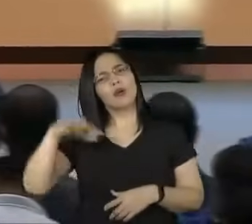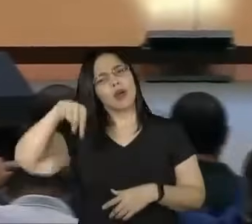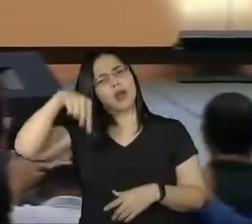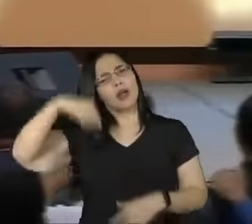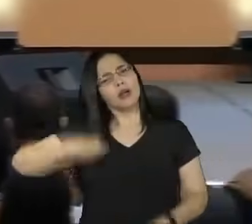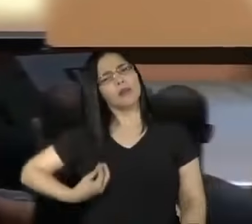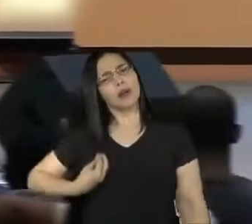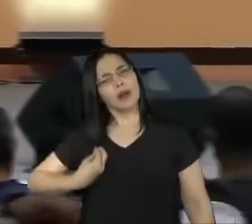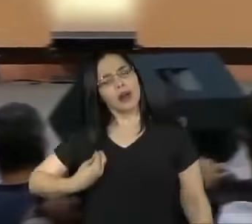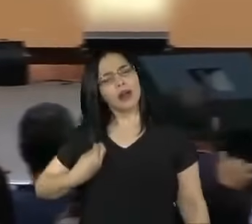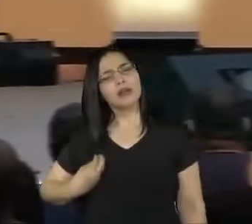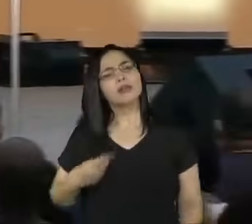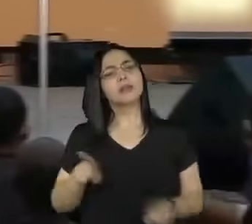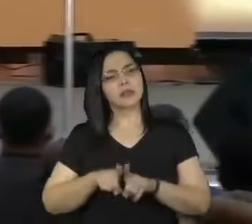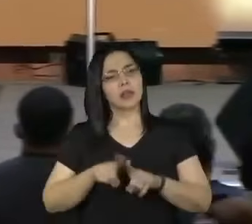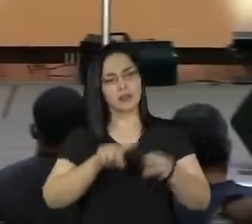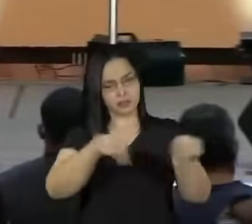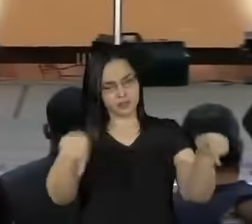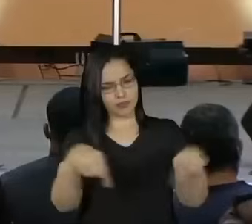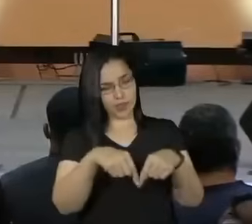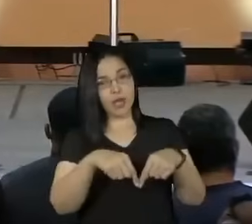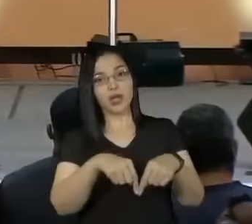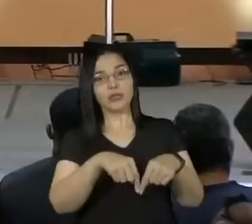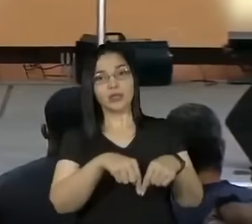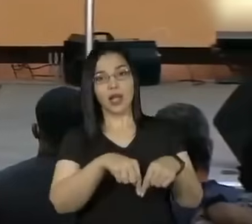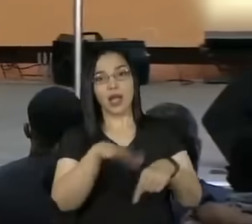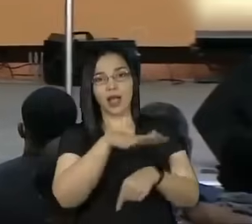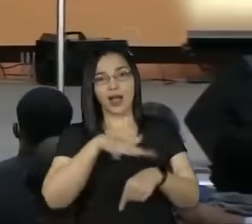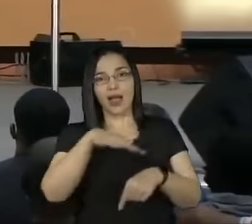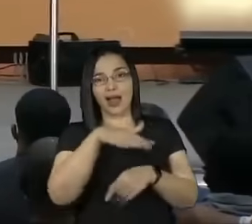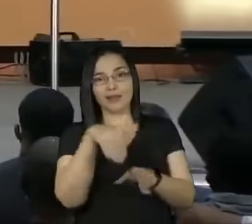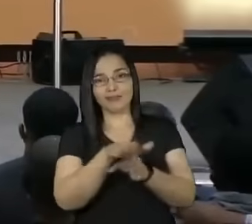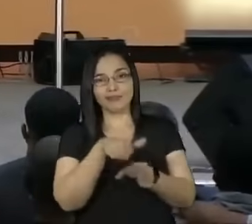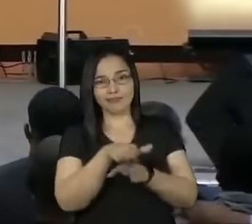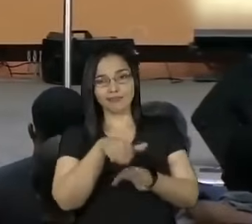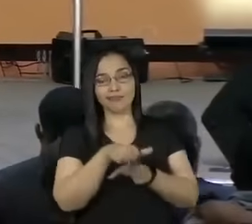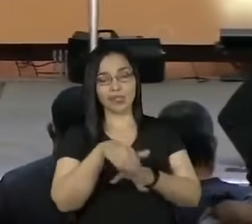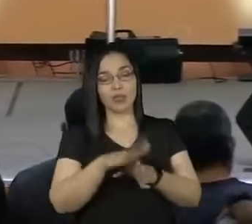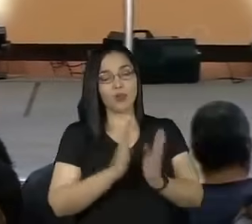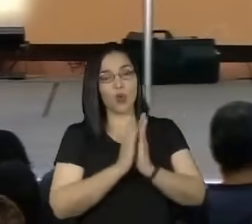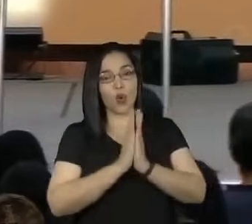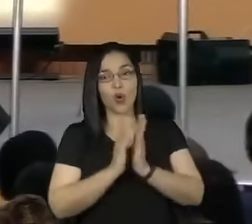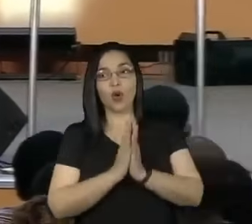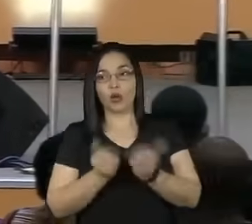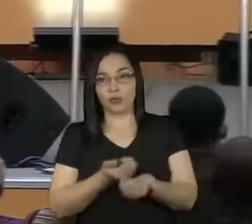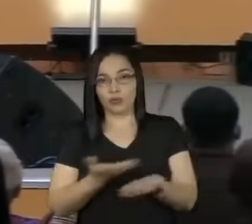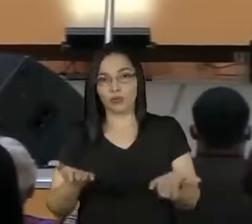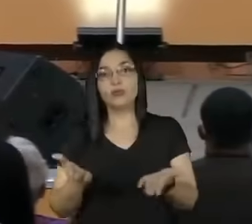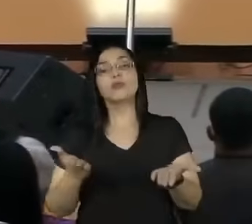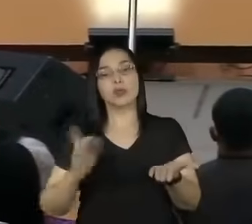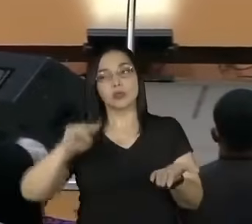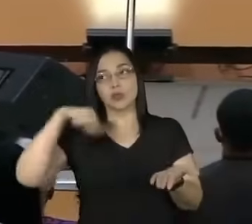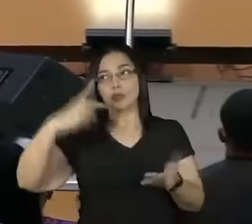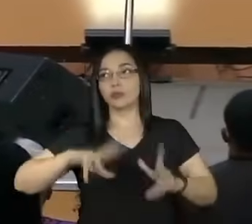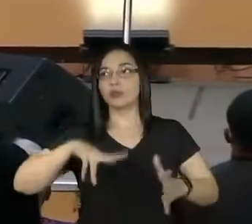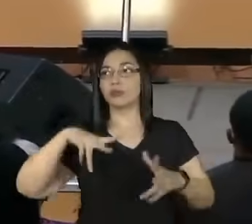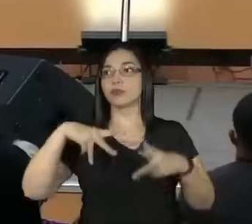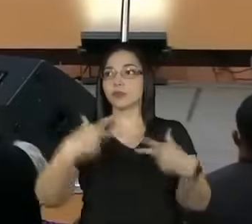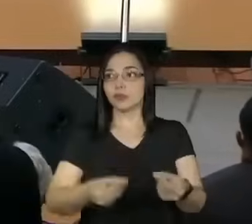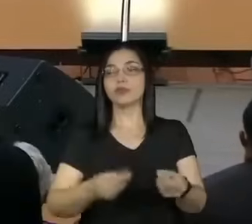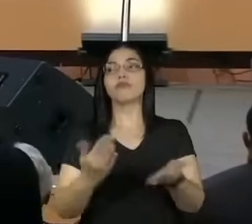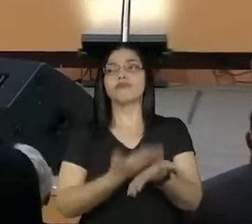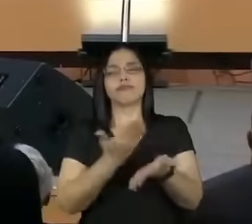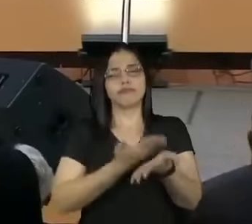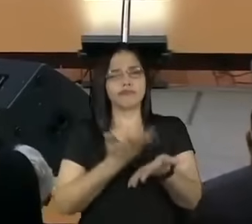e entrar com elas aqui na área do aconselhamento eu vou orar por vocês e vou dar um livro meu de presente para vocês um livro pequeno